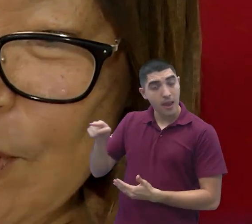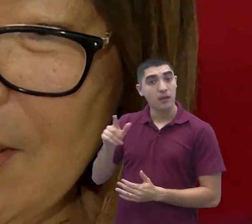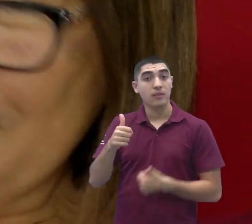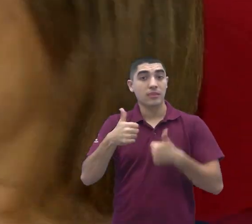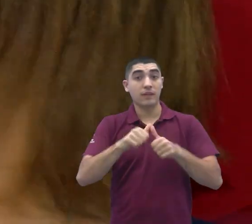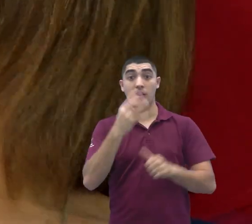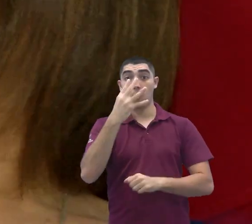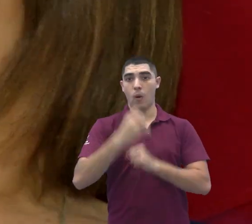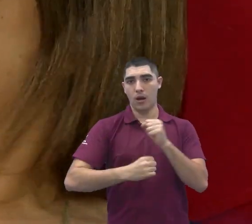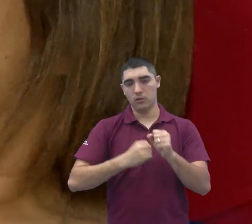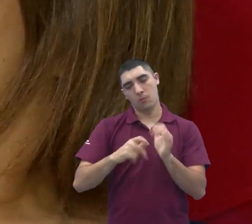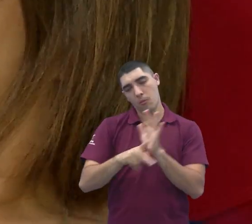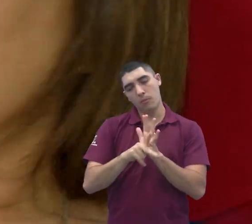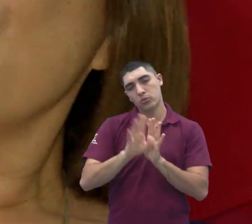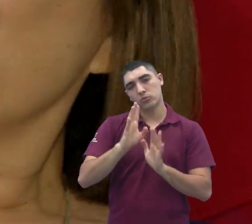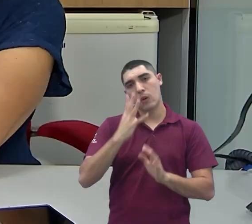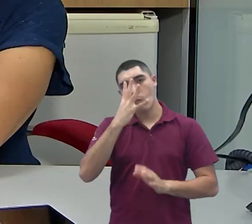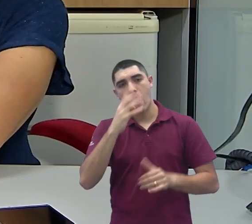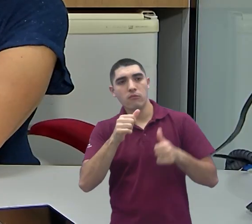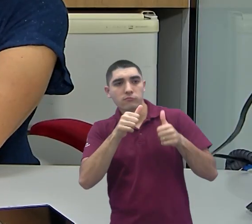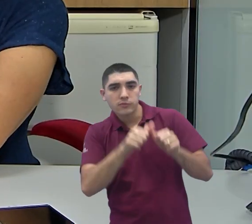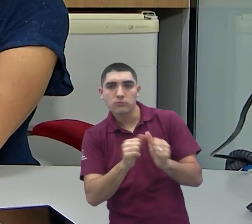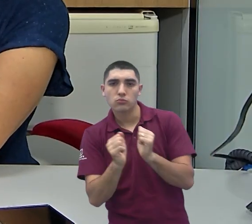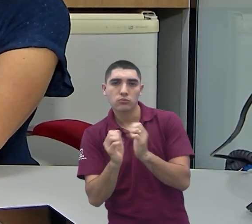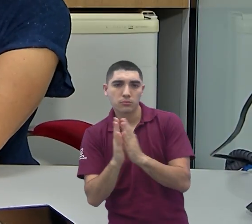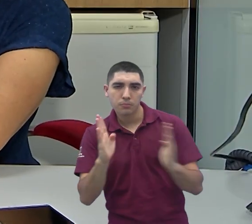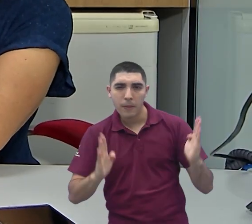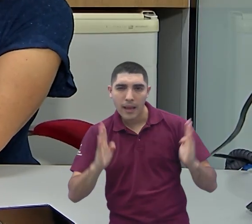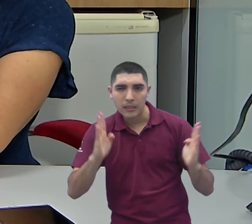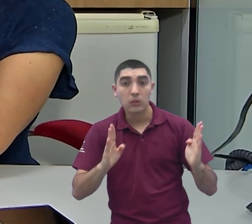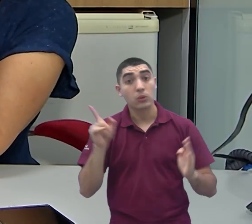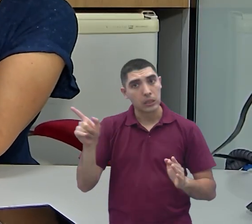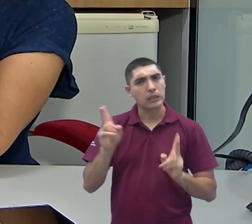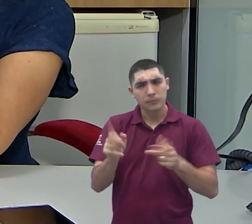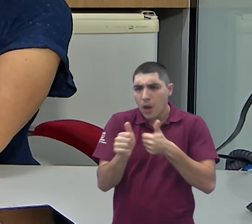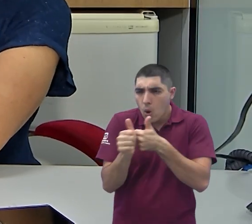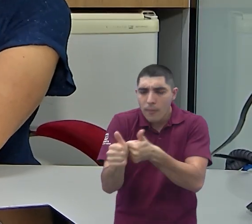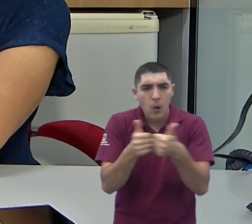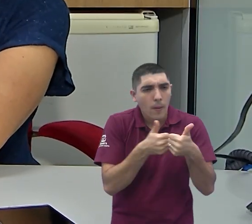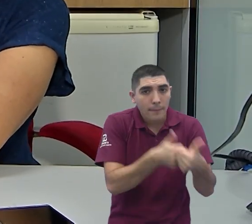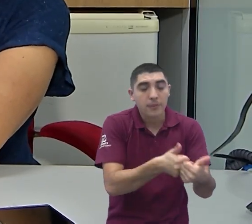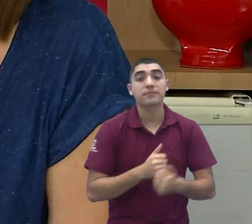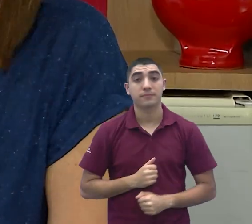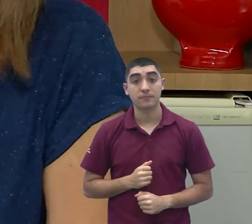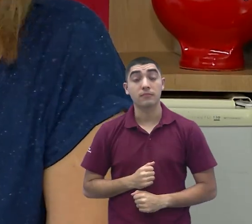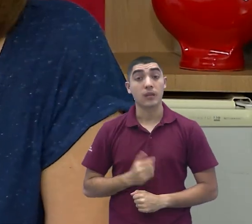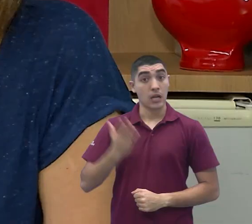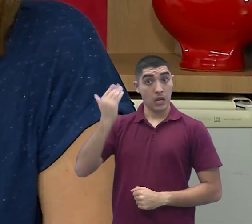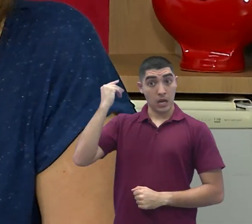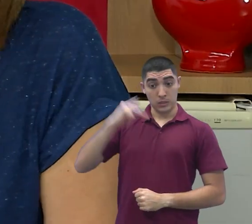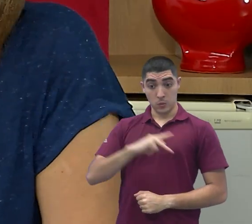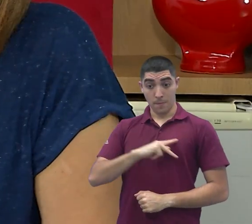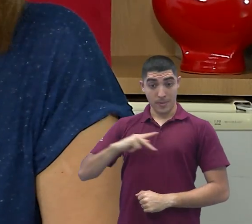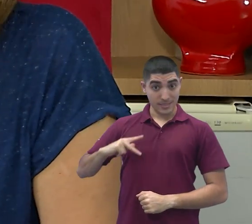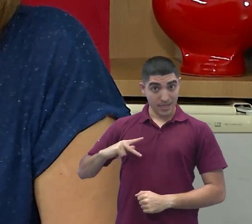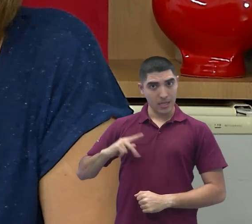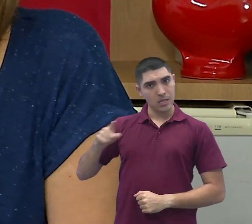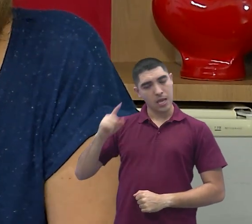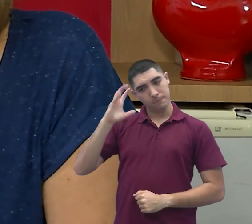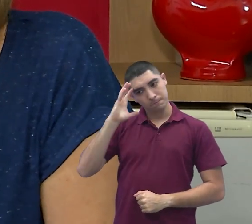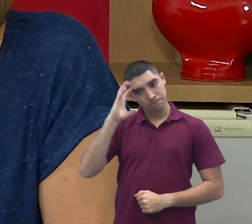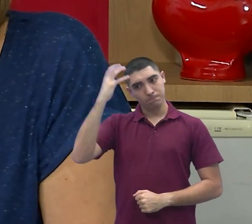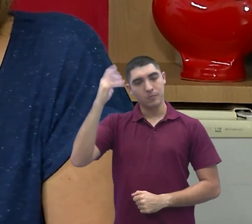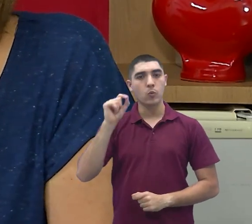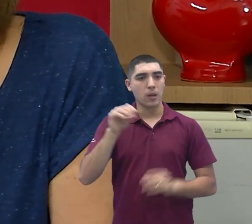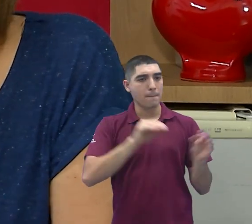Naomi exercia o 4º mandato e acompanhou de perto todas as etapas dessa transição. Na época, o presidente que